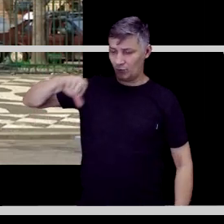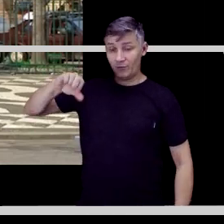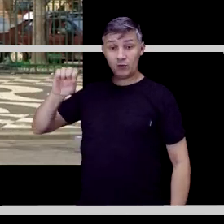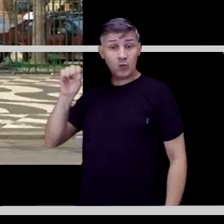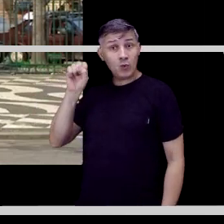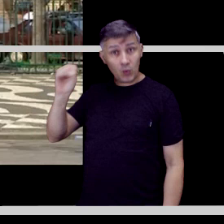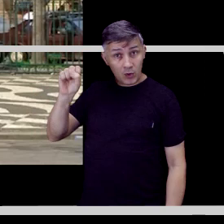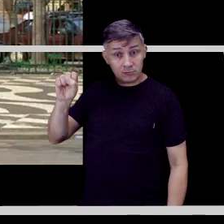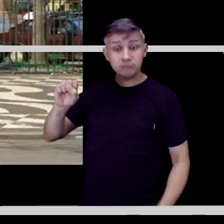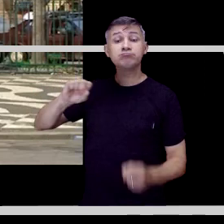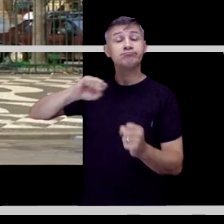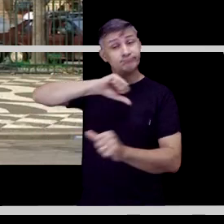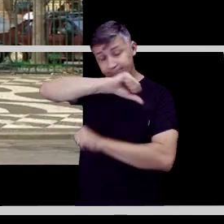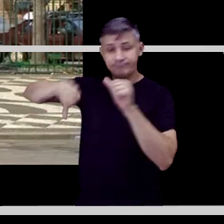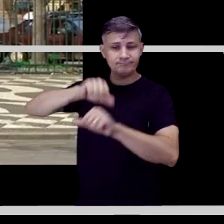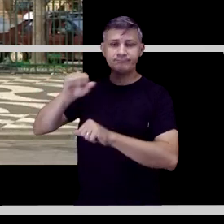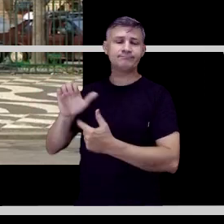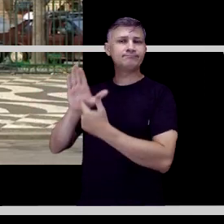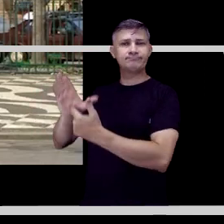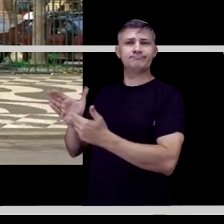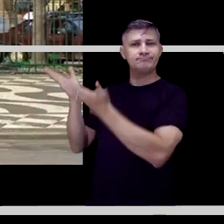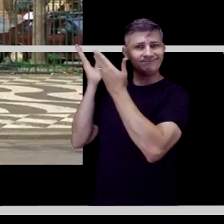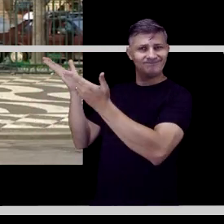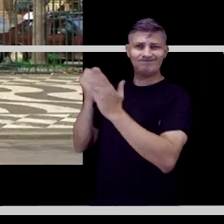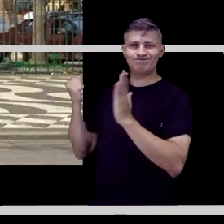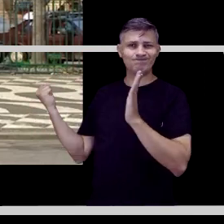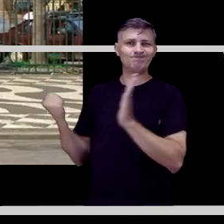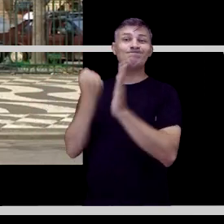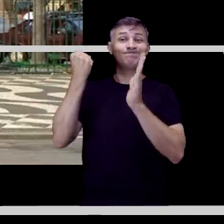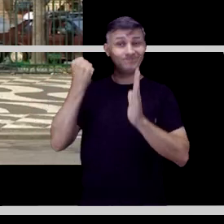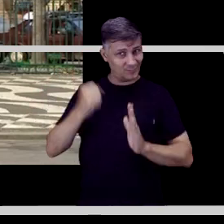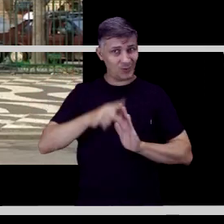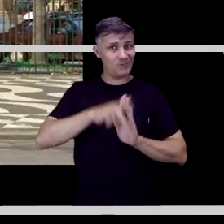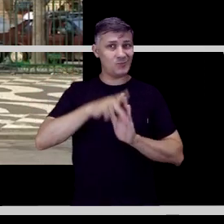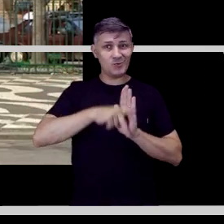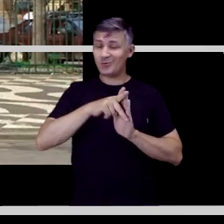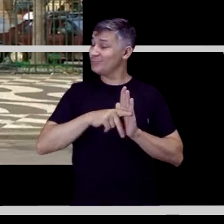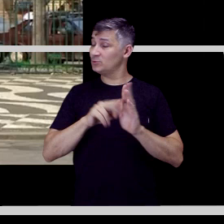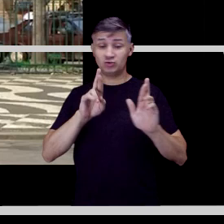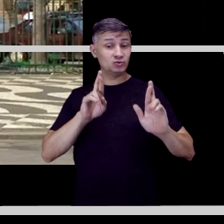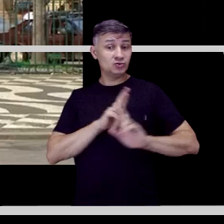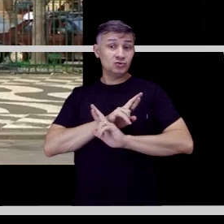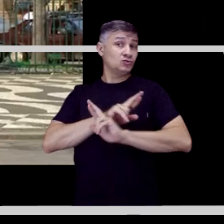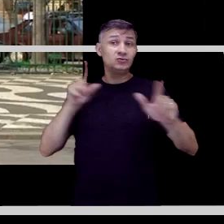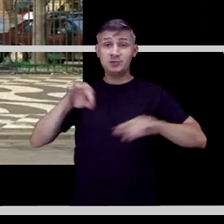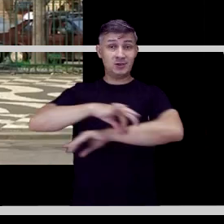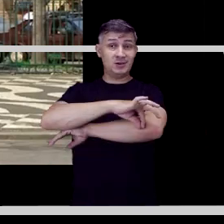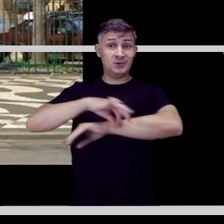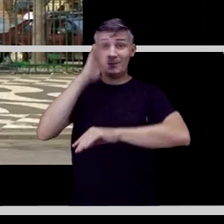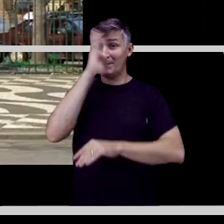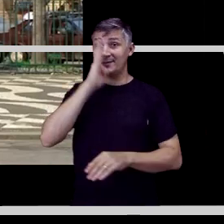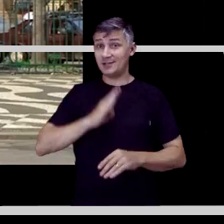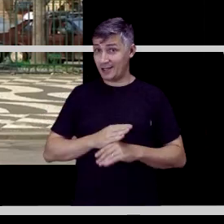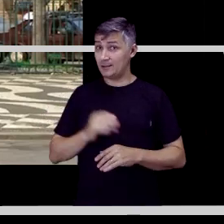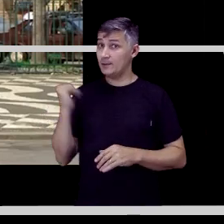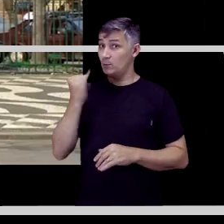Eduardo Colonelli, que ela se transforma nesse ícone, né, em um projeto paradigmático da arquitetura brasileira e tão